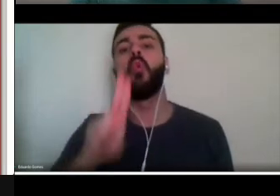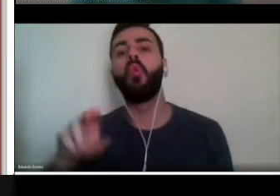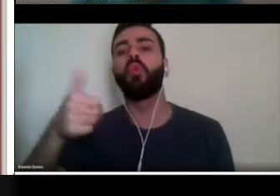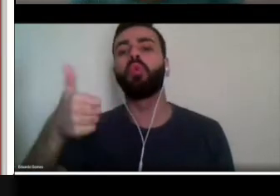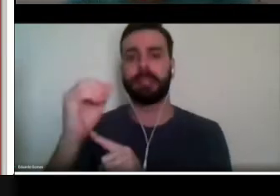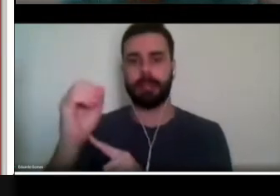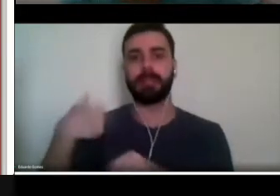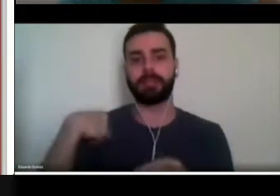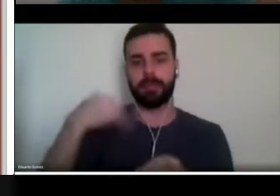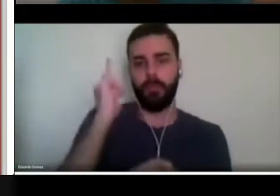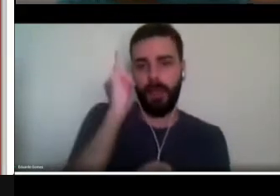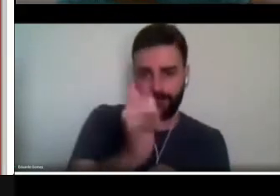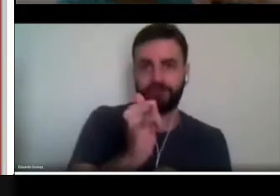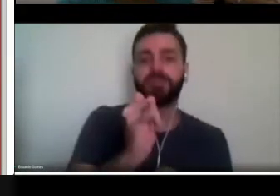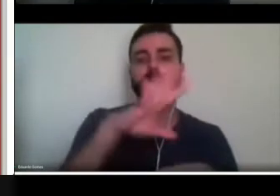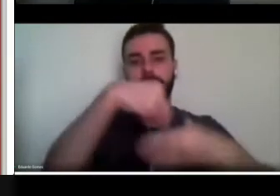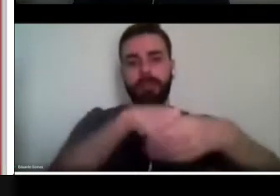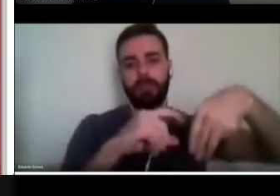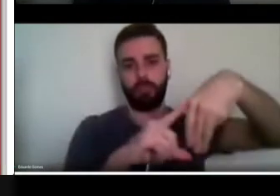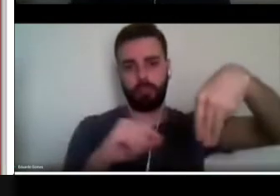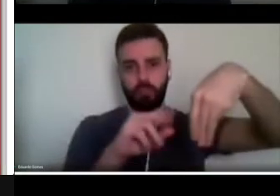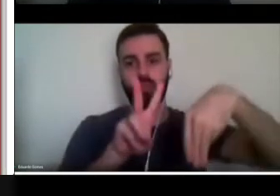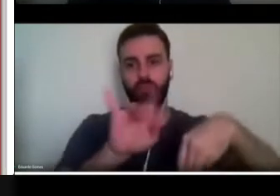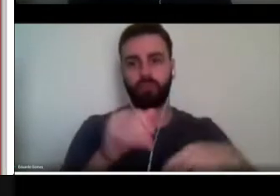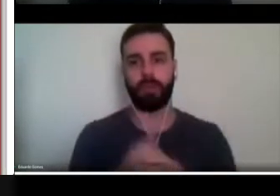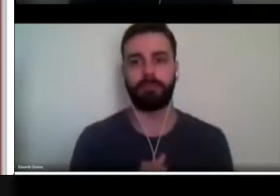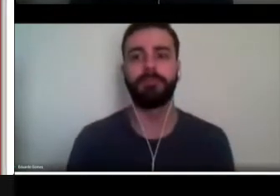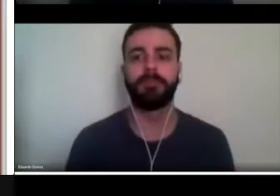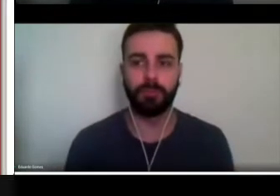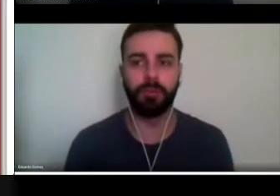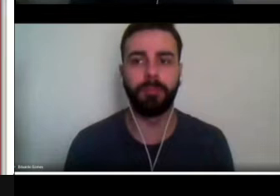quadrado. Tudo bem, obrigado.